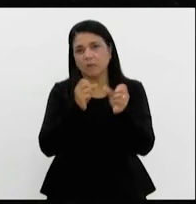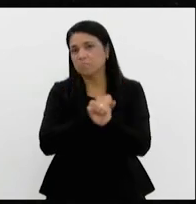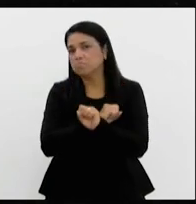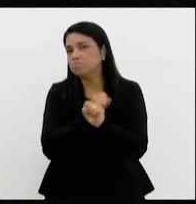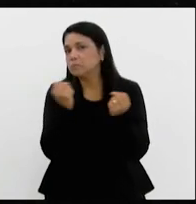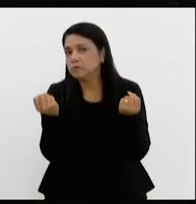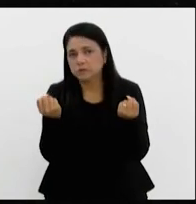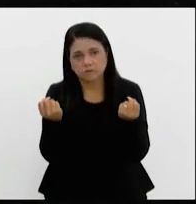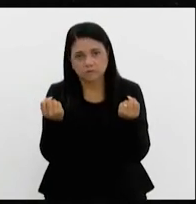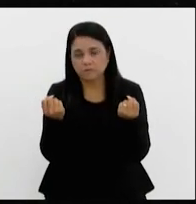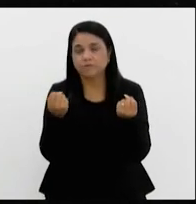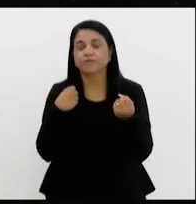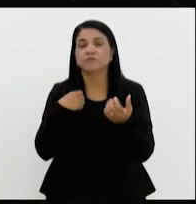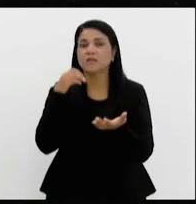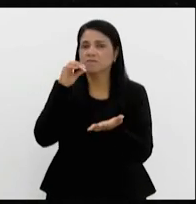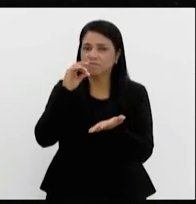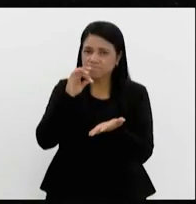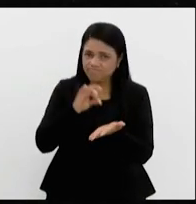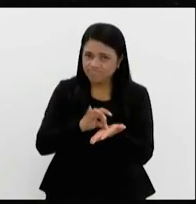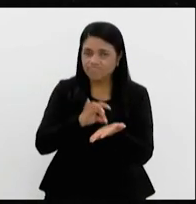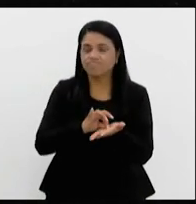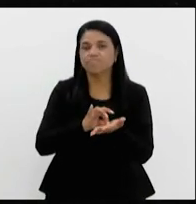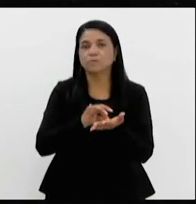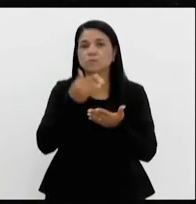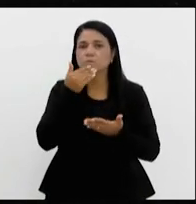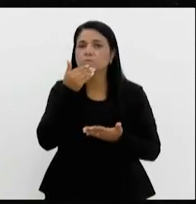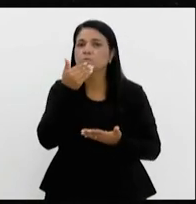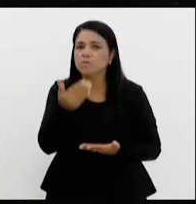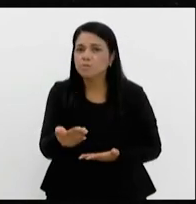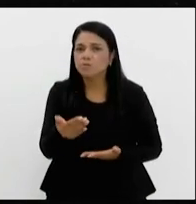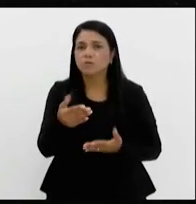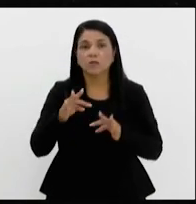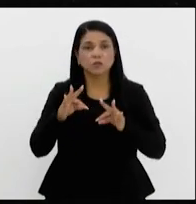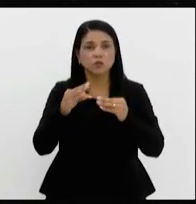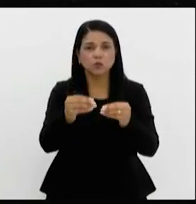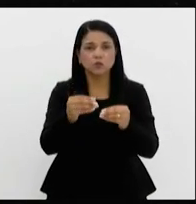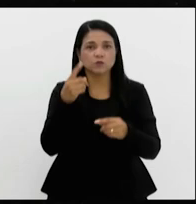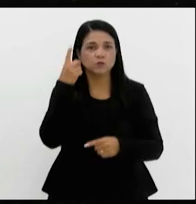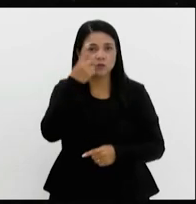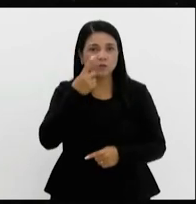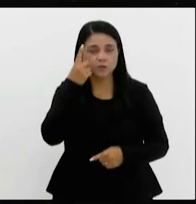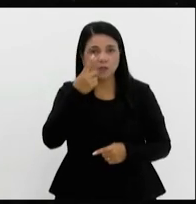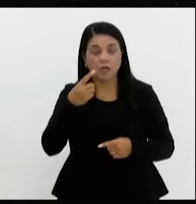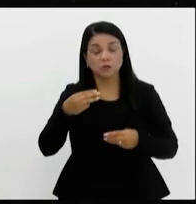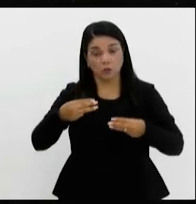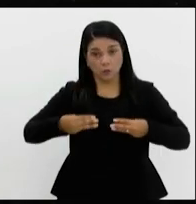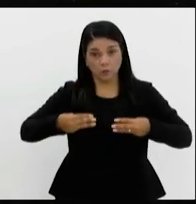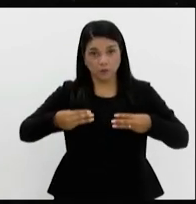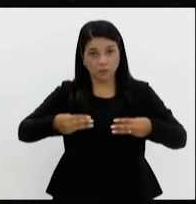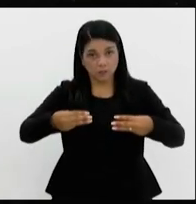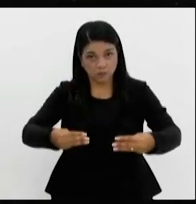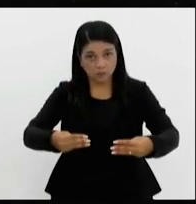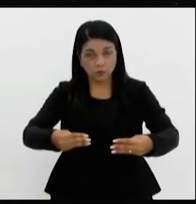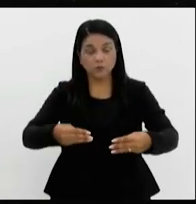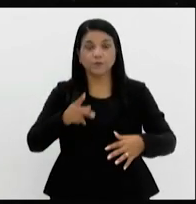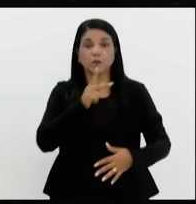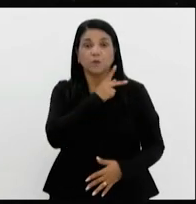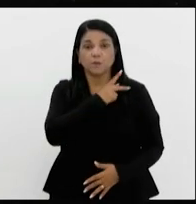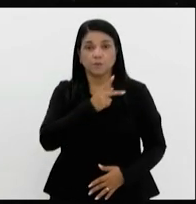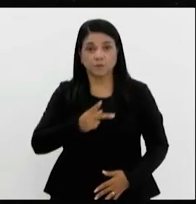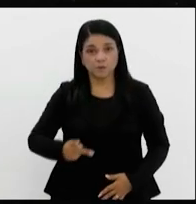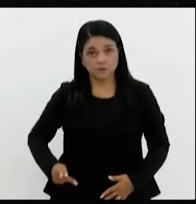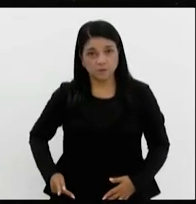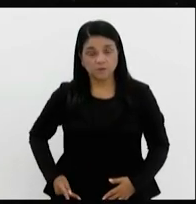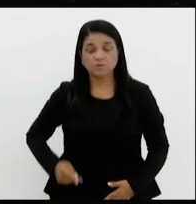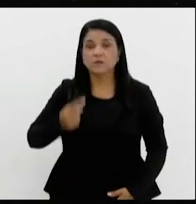na realidade, faço esse apelo a todos os deputados, ao ministro, que realmente, ao presidente, que